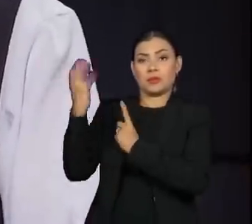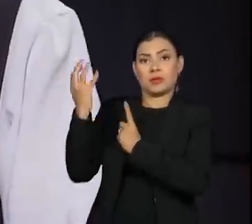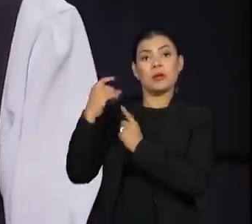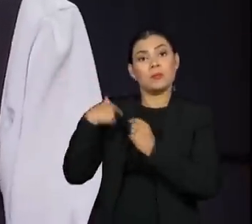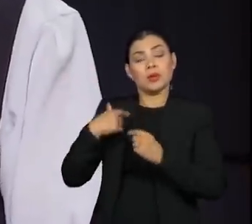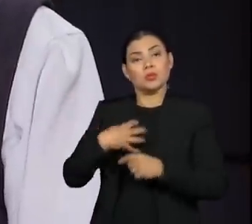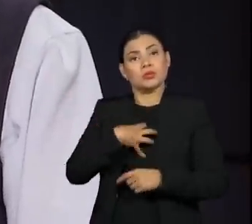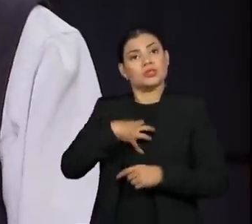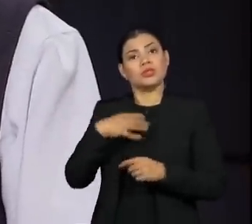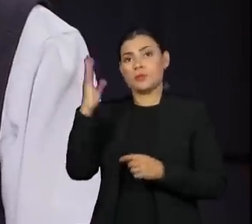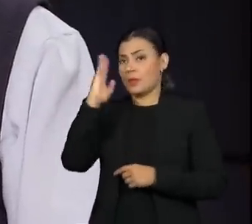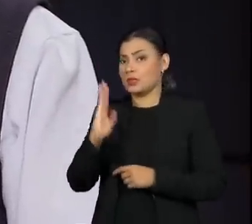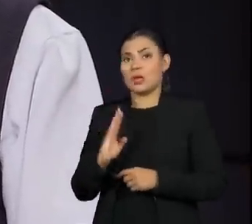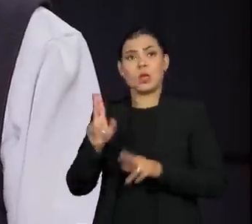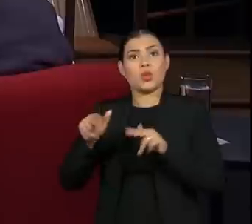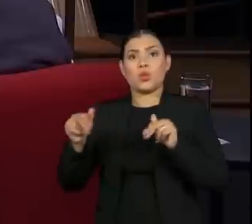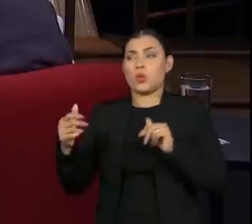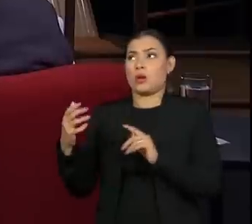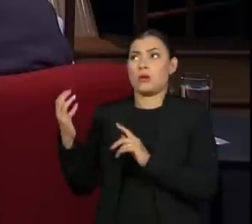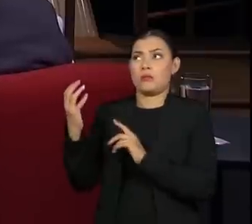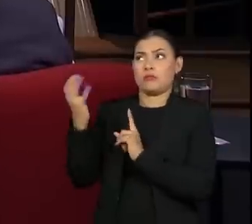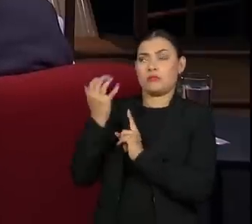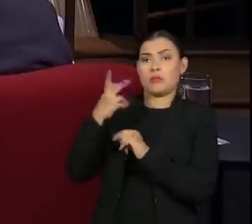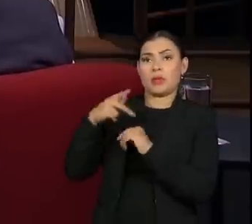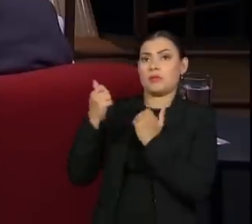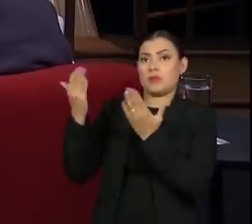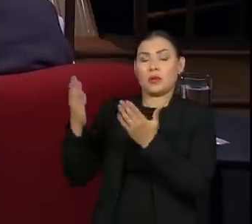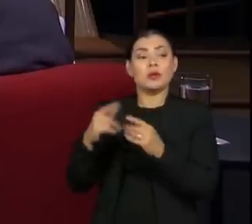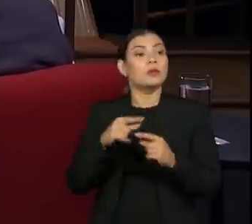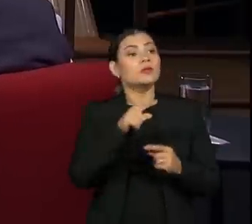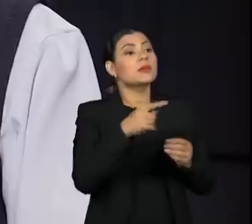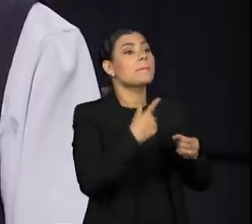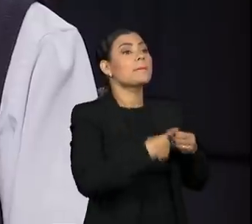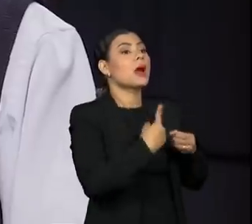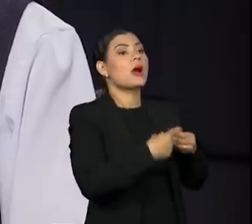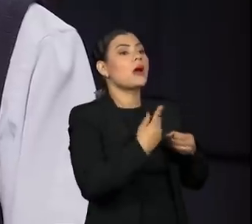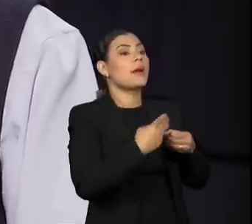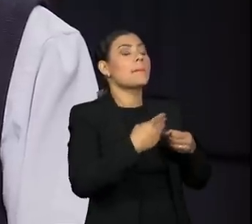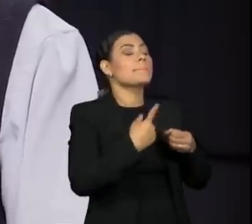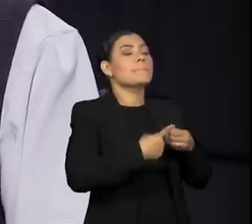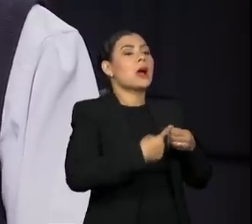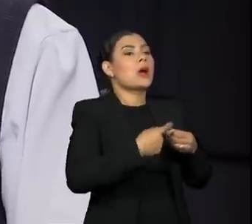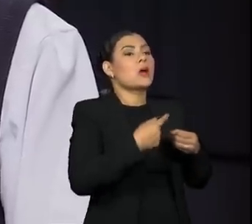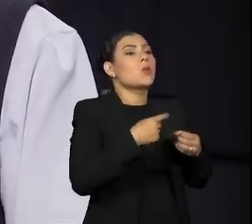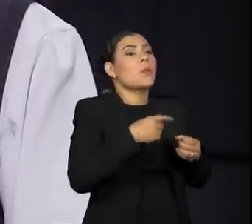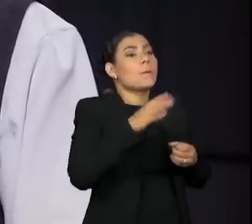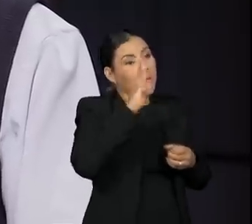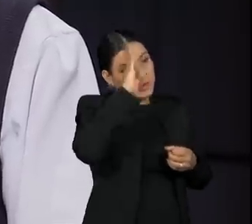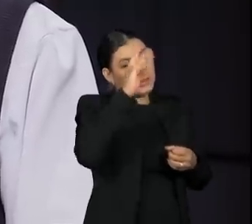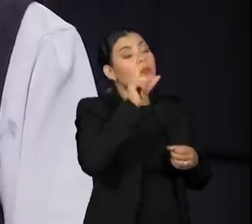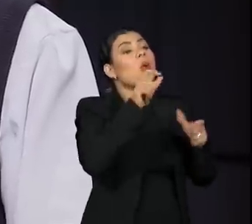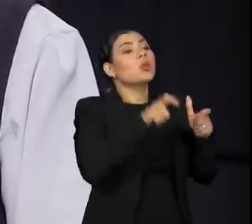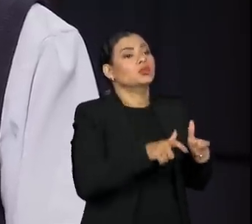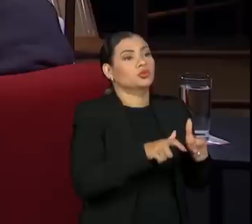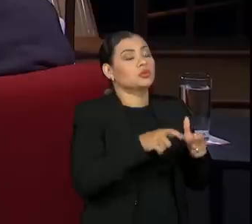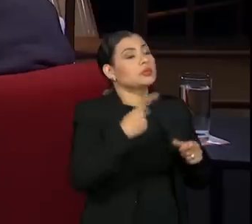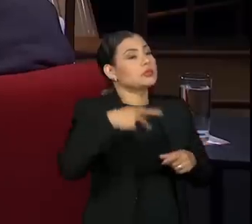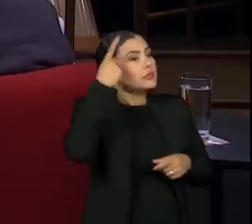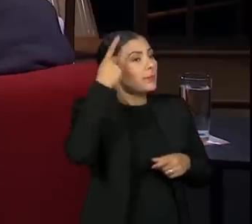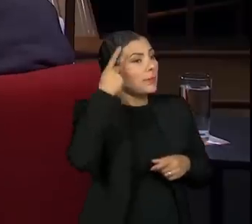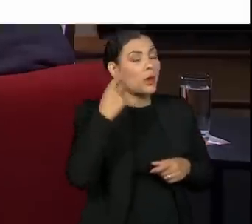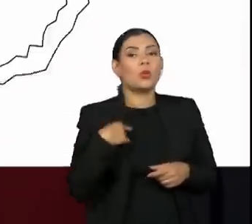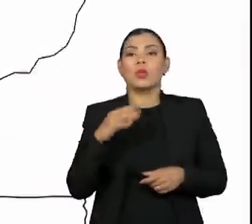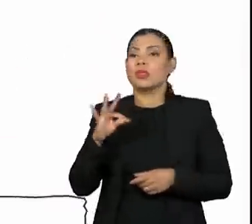no começo eu nunca tive esse tipo qual o seu primeiro bairro na cidade de São Paulo a zona leste Tatuapé aí como que era